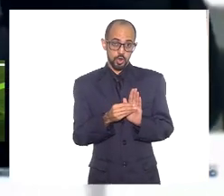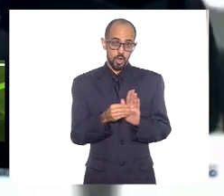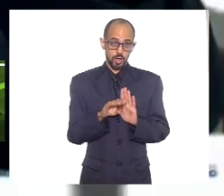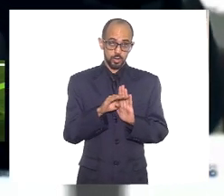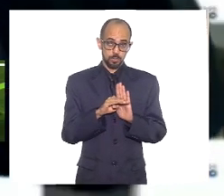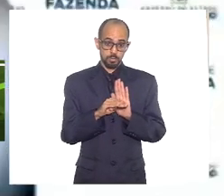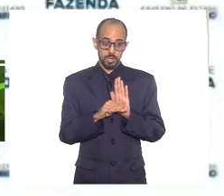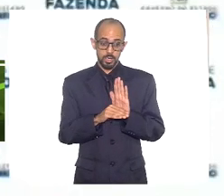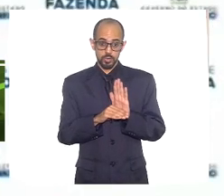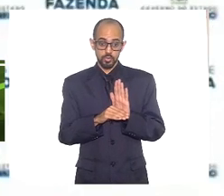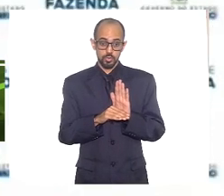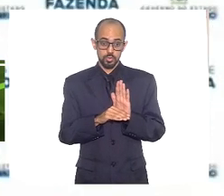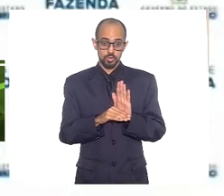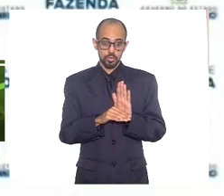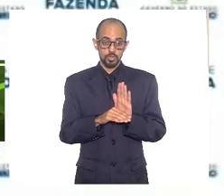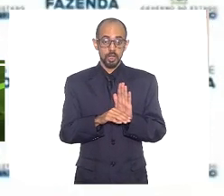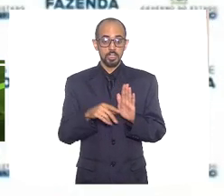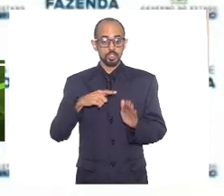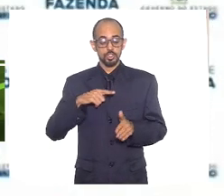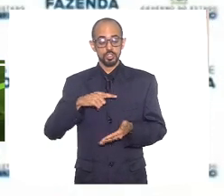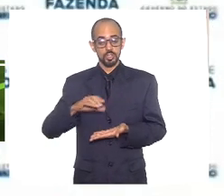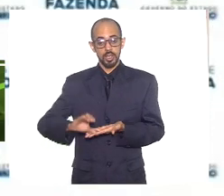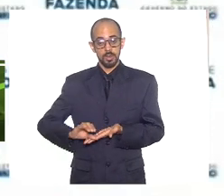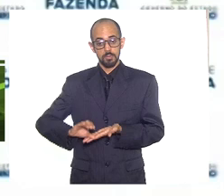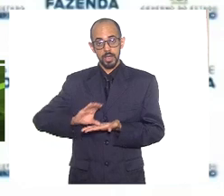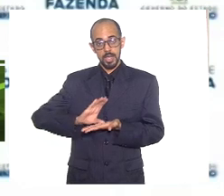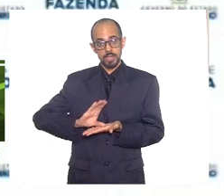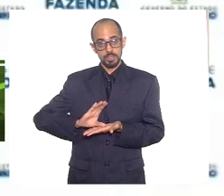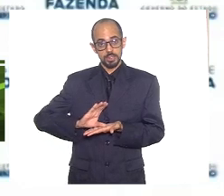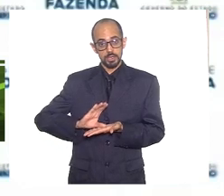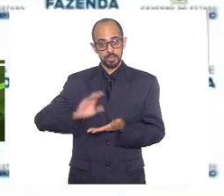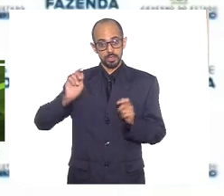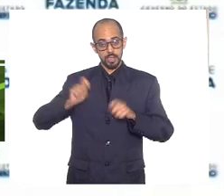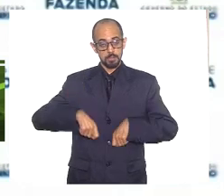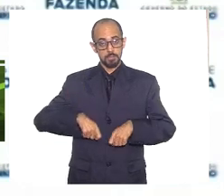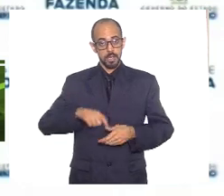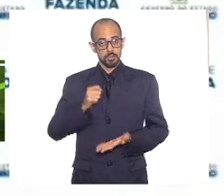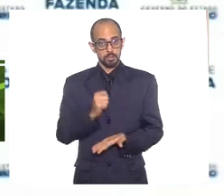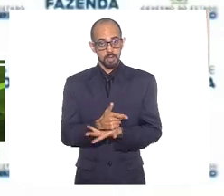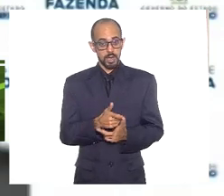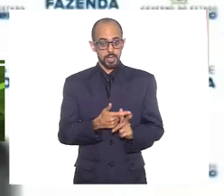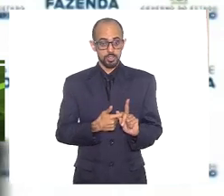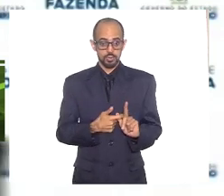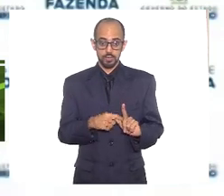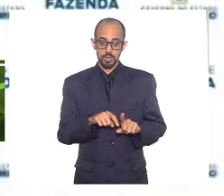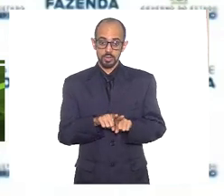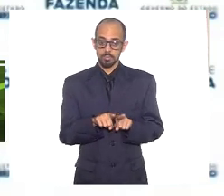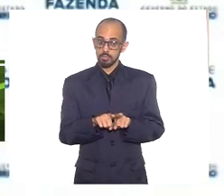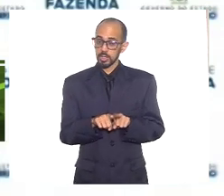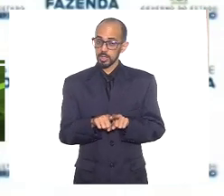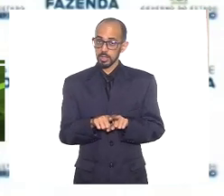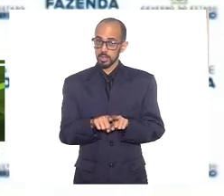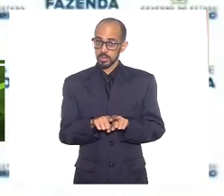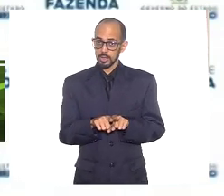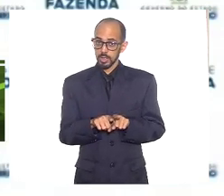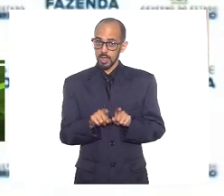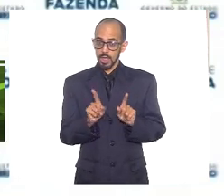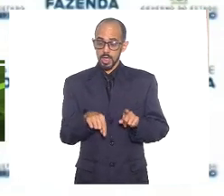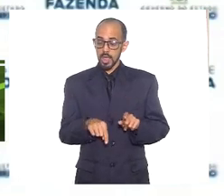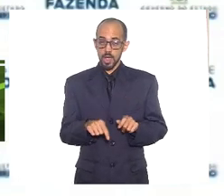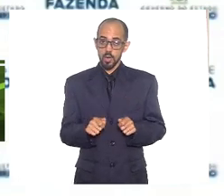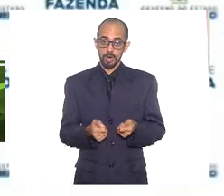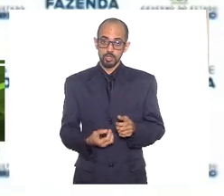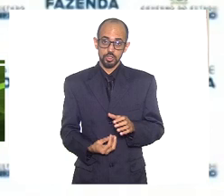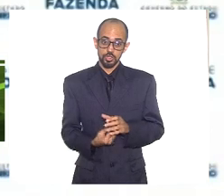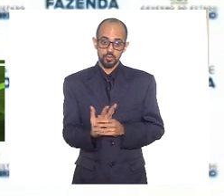a gente tenha receita suficiente para gerar um resultado capaz de pagar a dívida. É assim que a gente vai estabelecer com